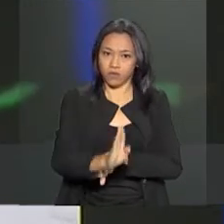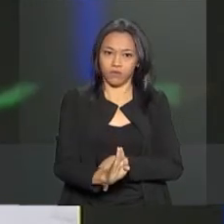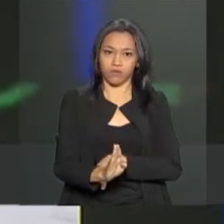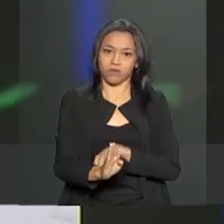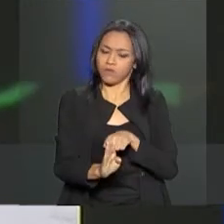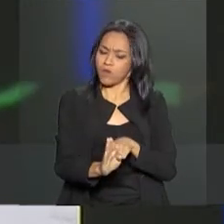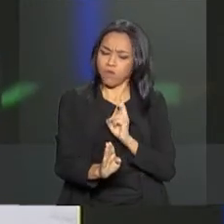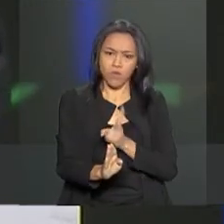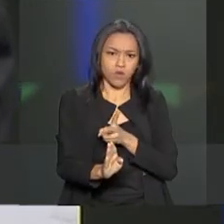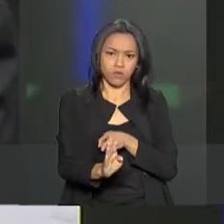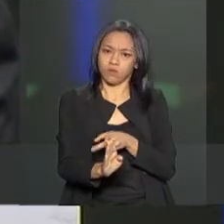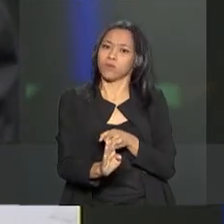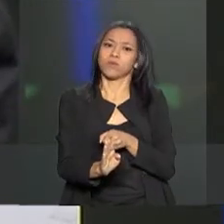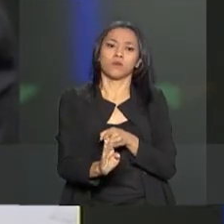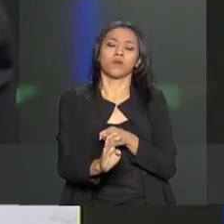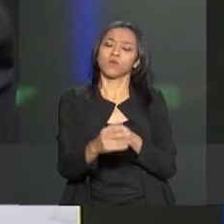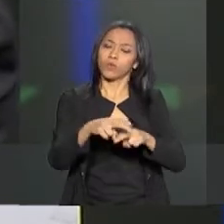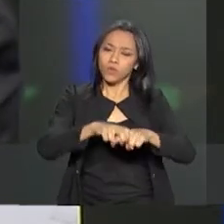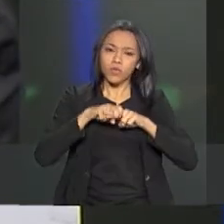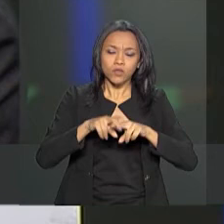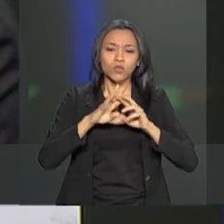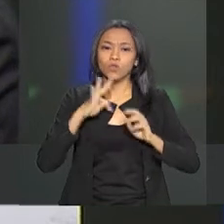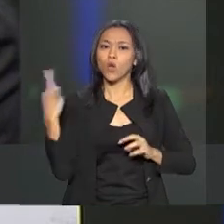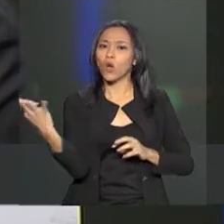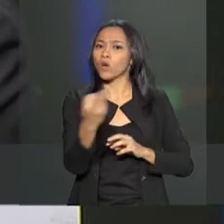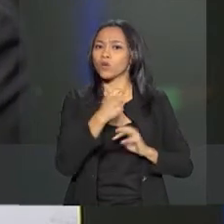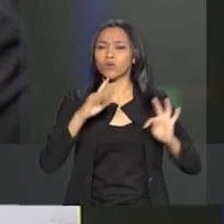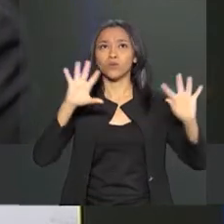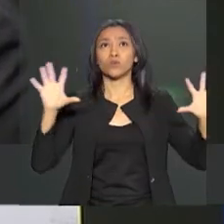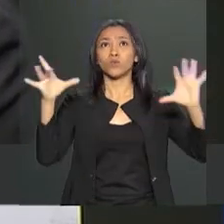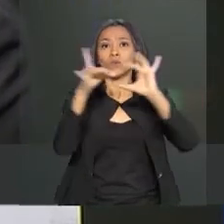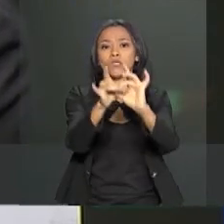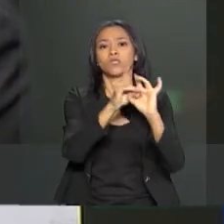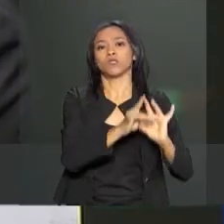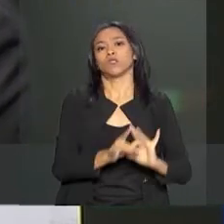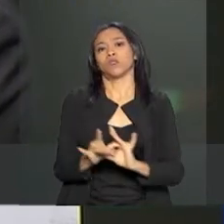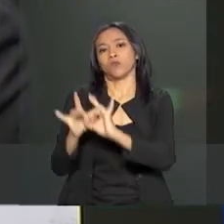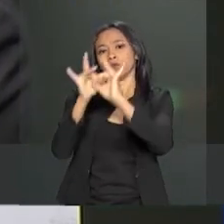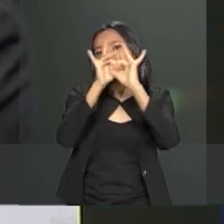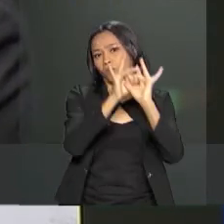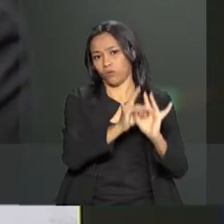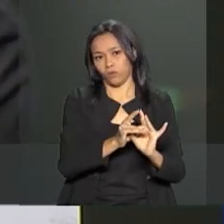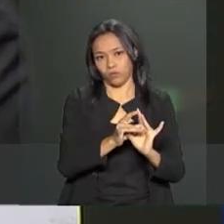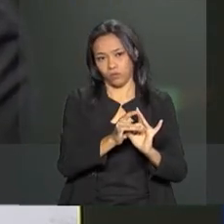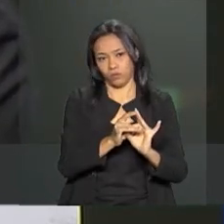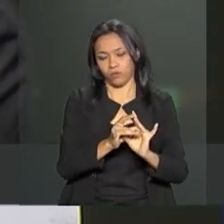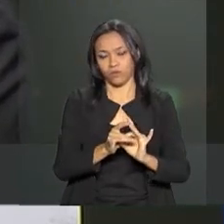temos que estar todos reunificados. Né?